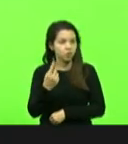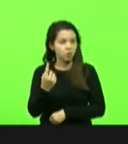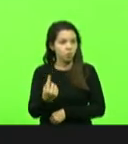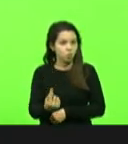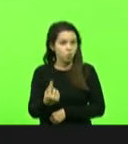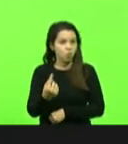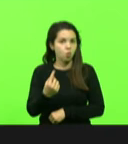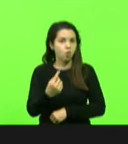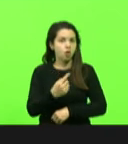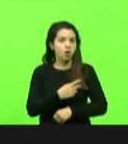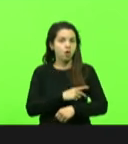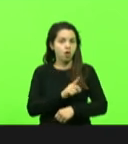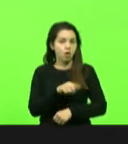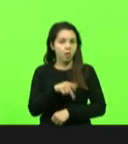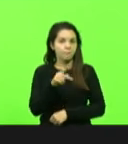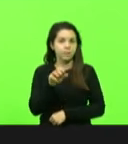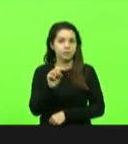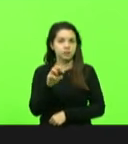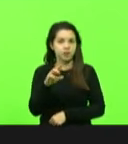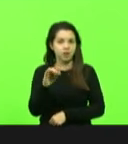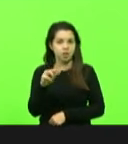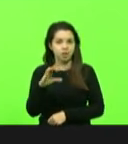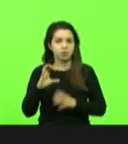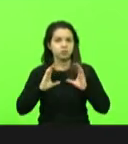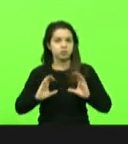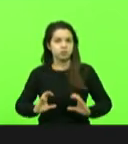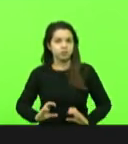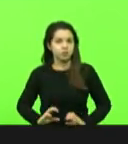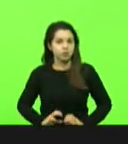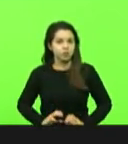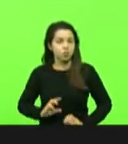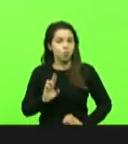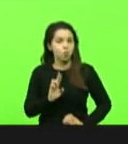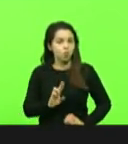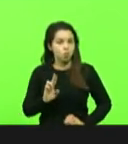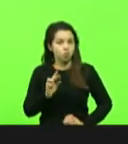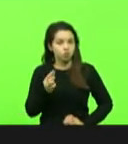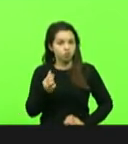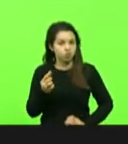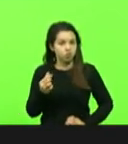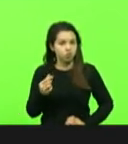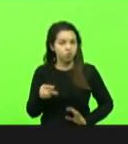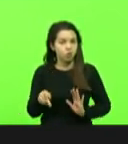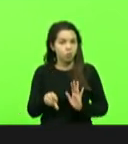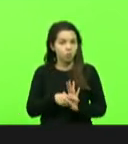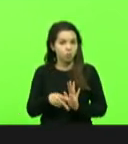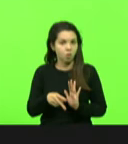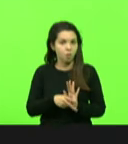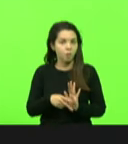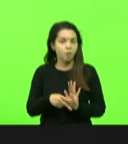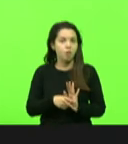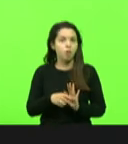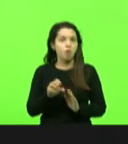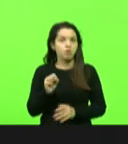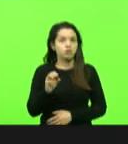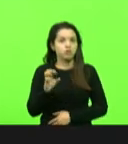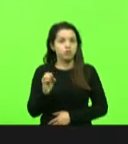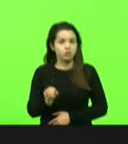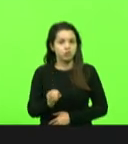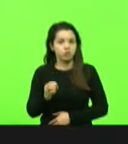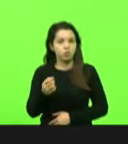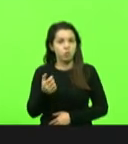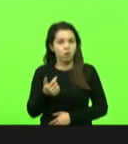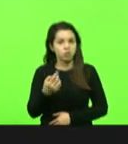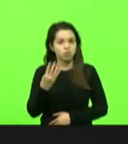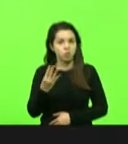da Cidadania, é utilizado o recurso próprio da Fonte 80, no montante de quase